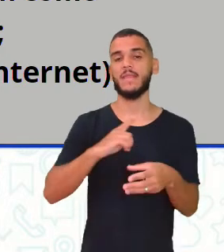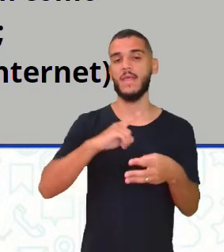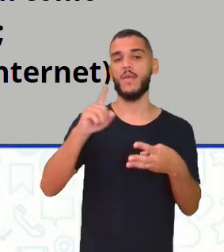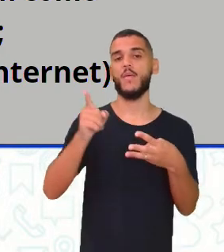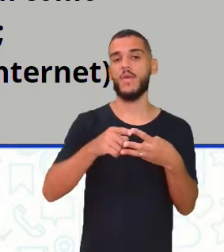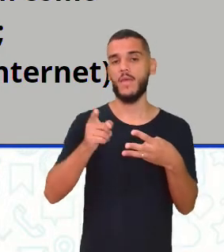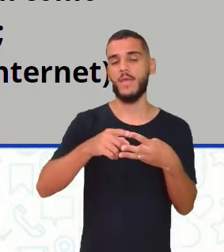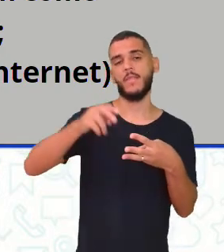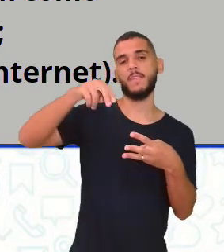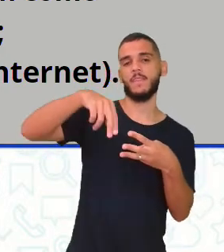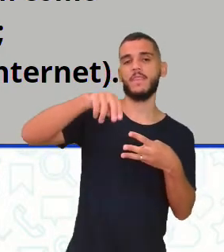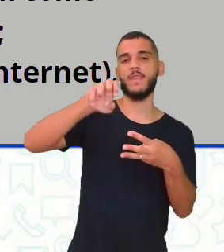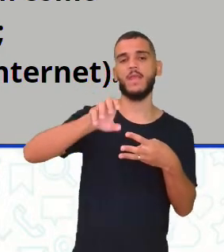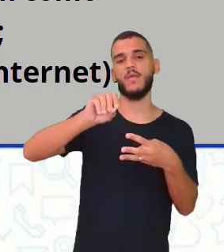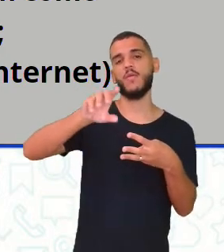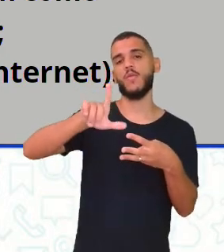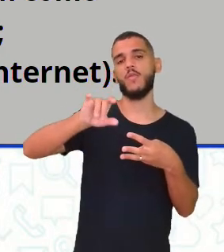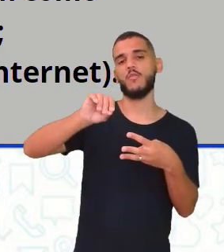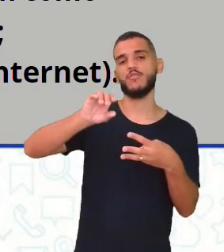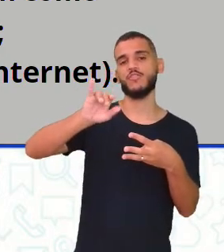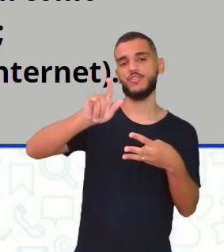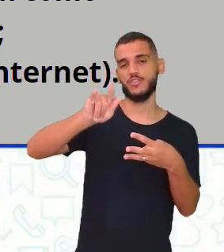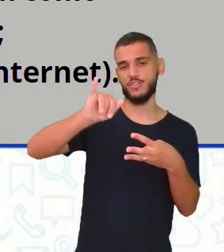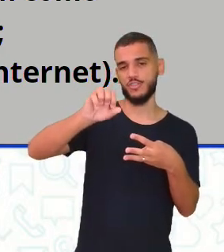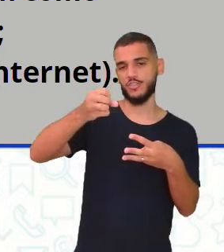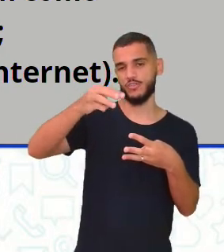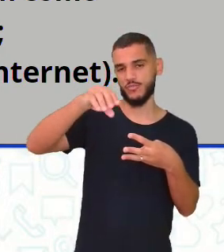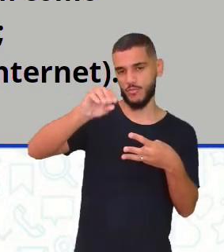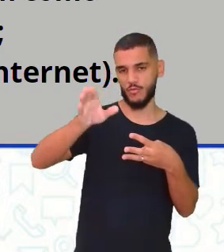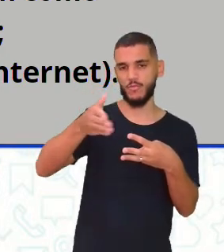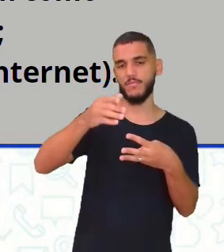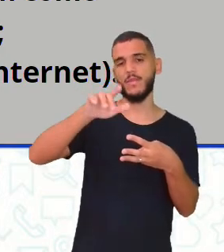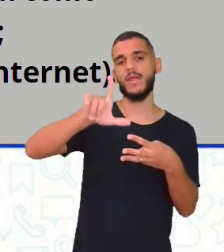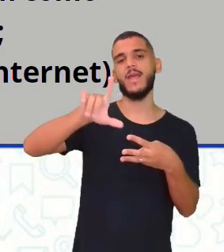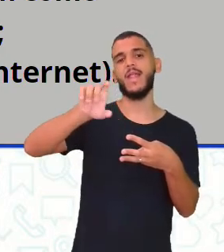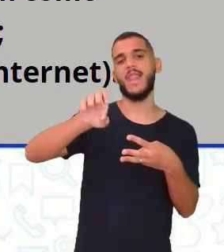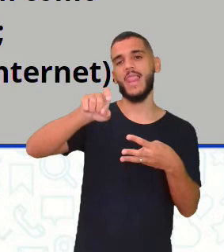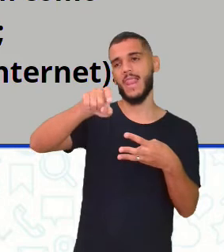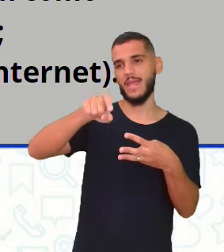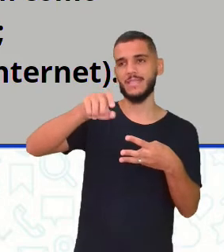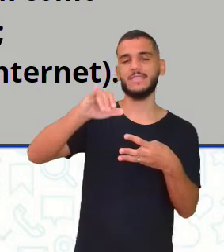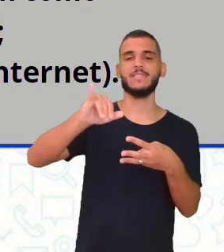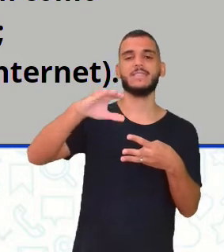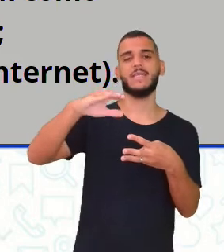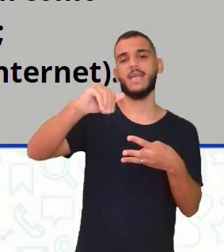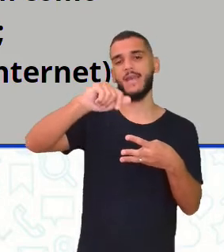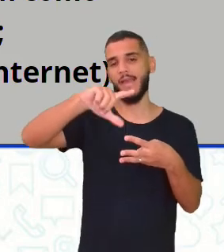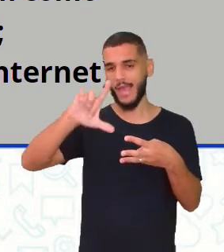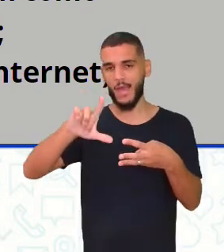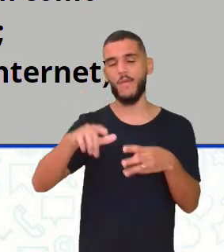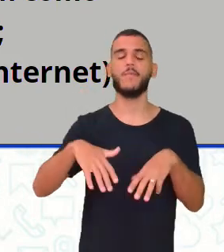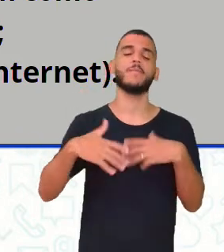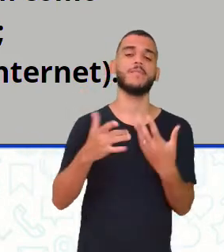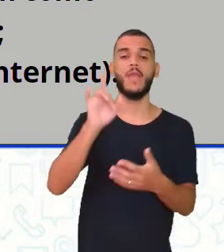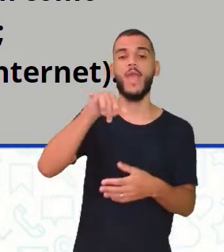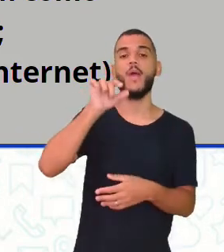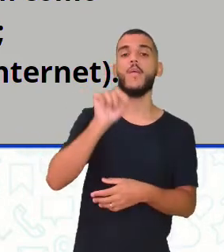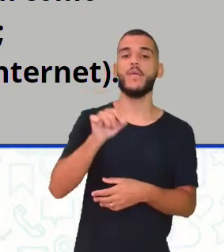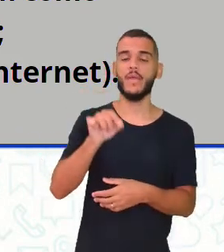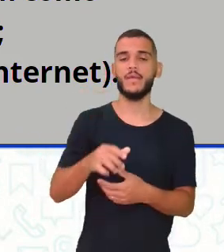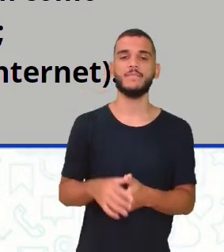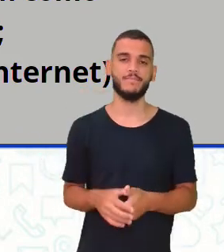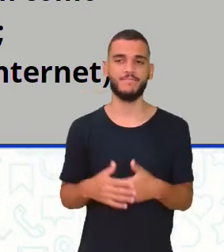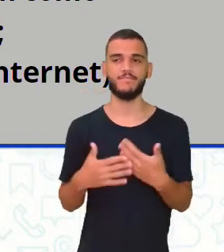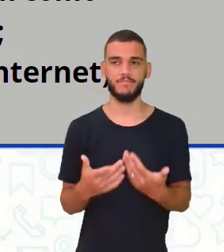aquela palavra criada, né? Criada uma palavra nova com um novo conceito. E aí nós temos aí a